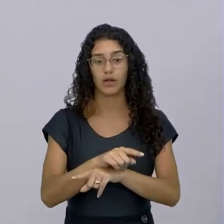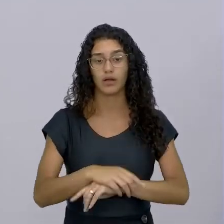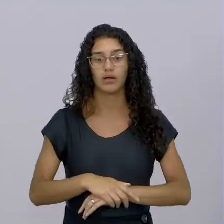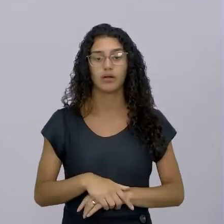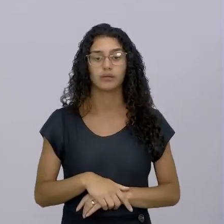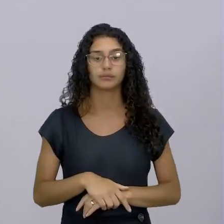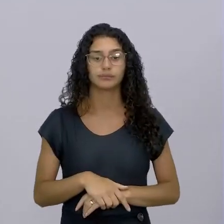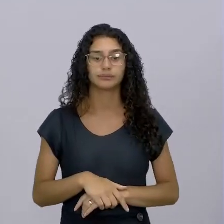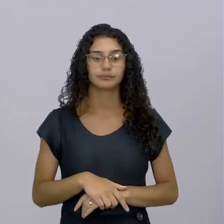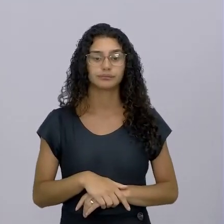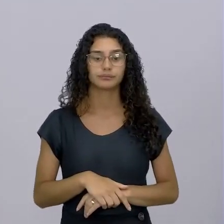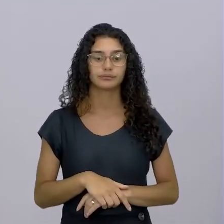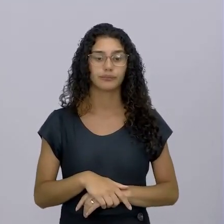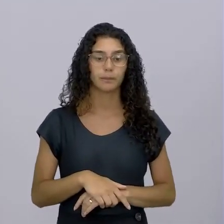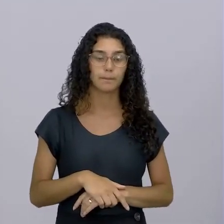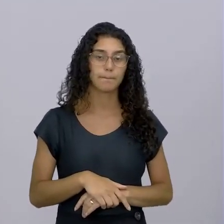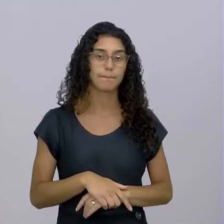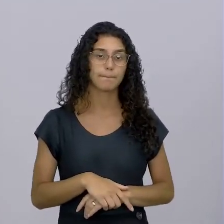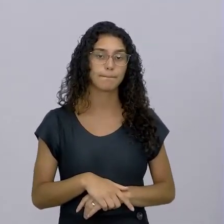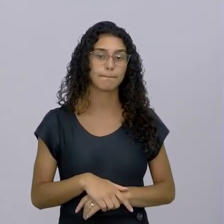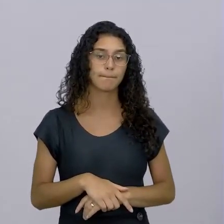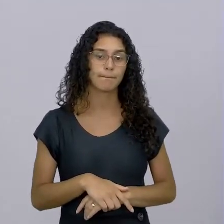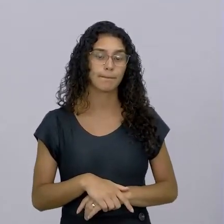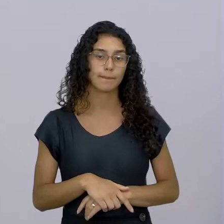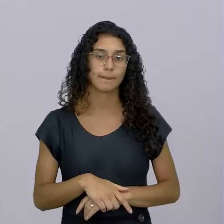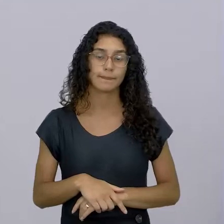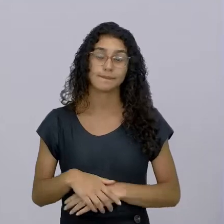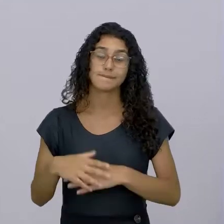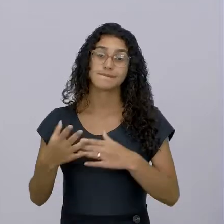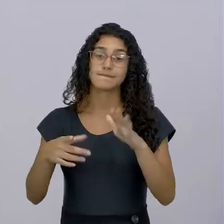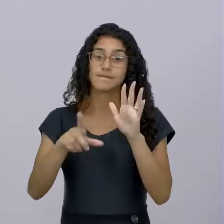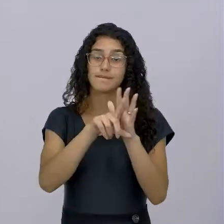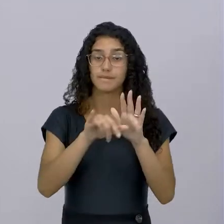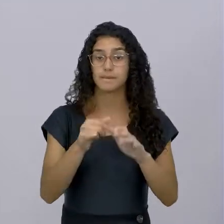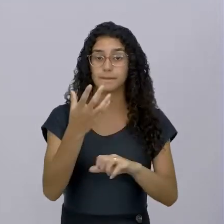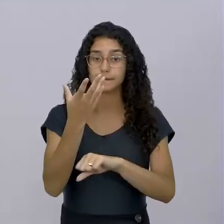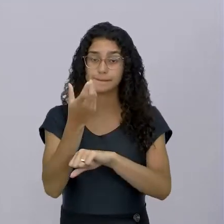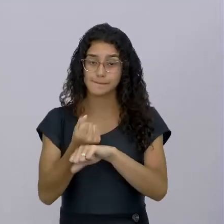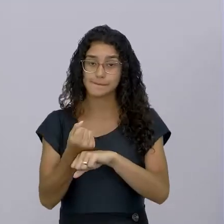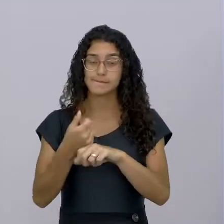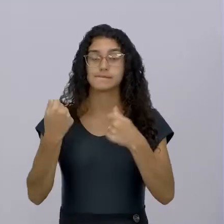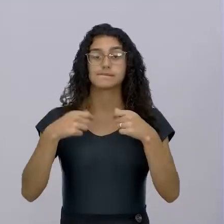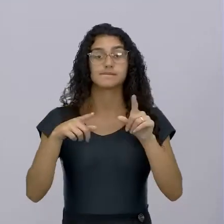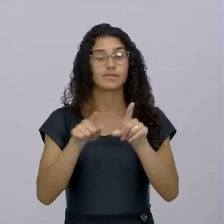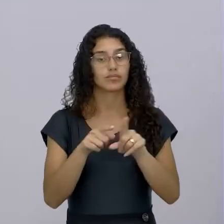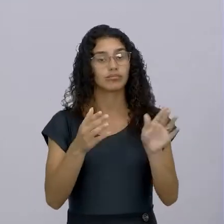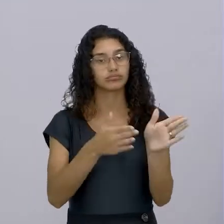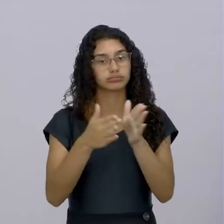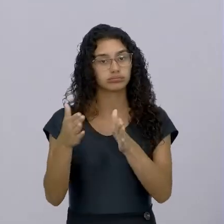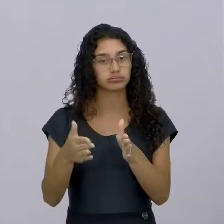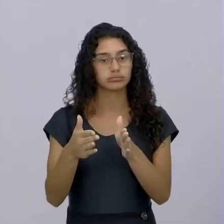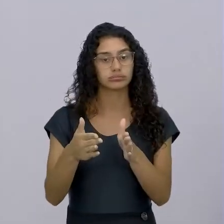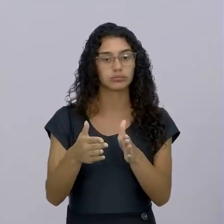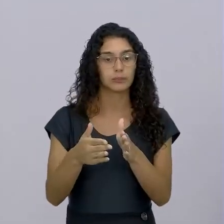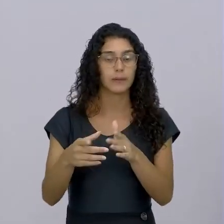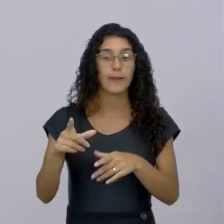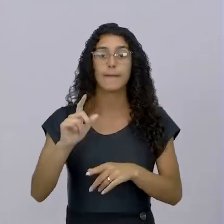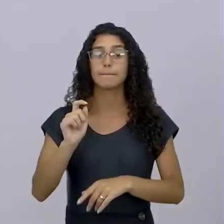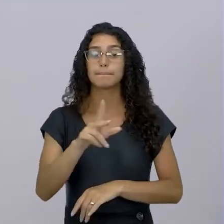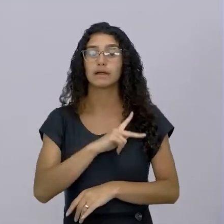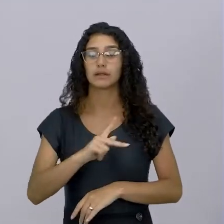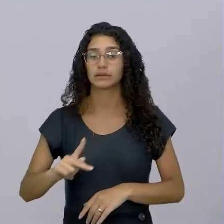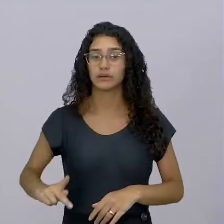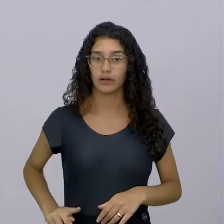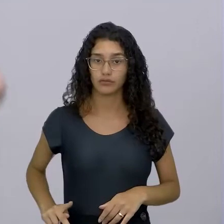que para uma medida, aliás, para uma lei ser aprovada, ela também tem que passar pela sanção do